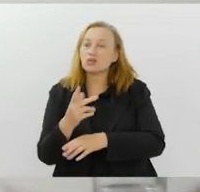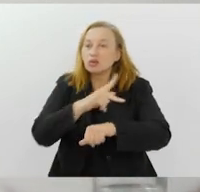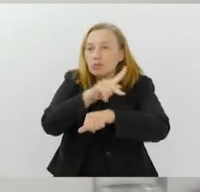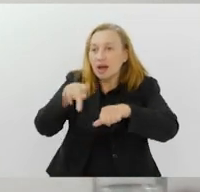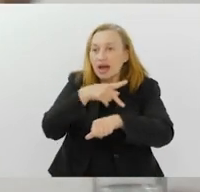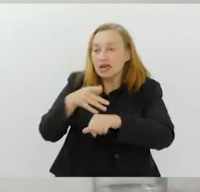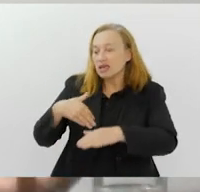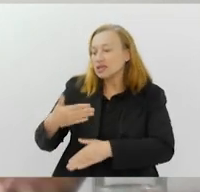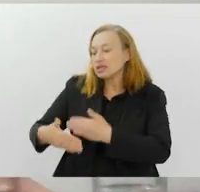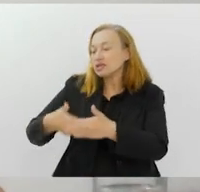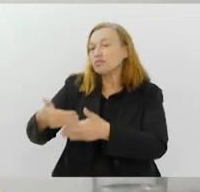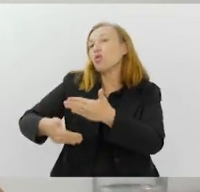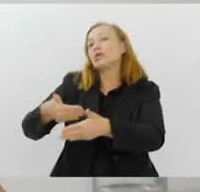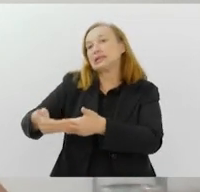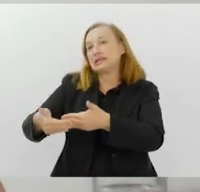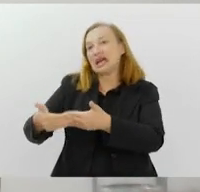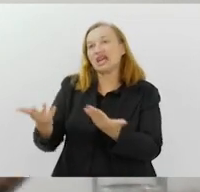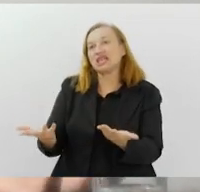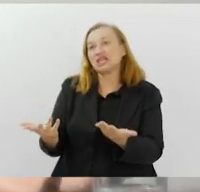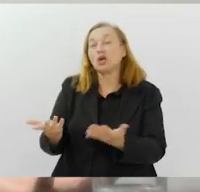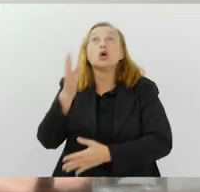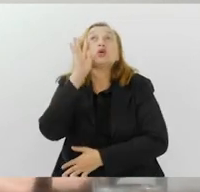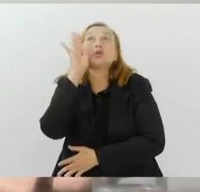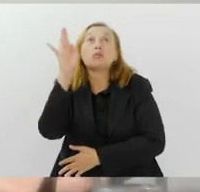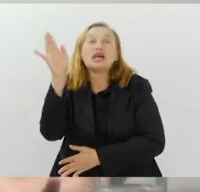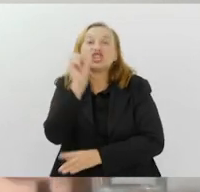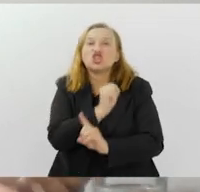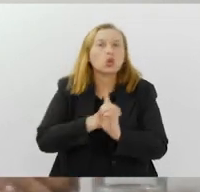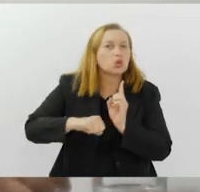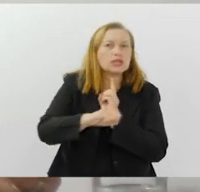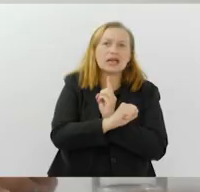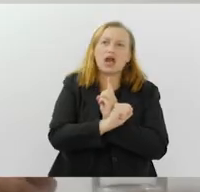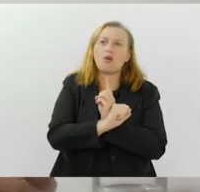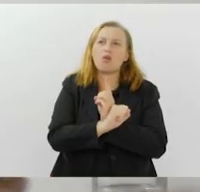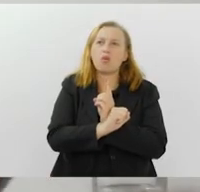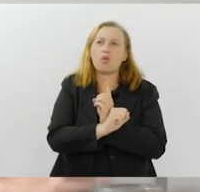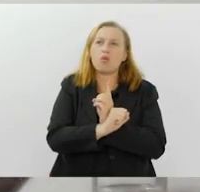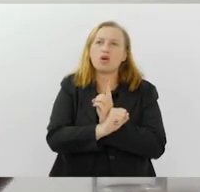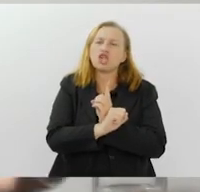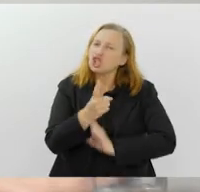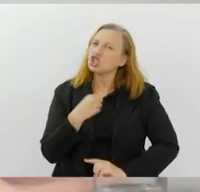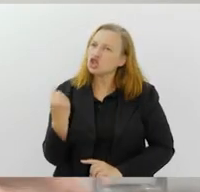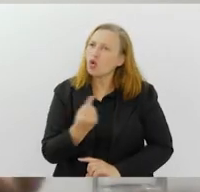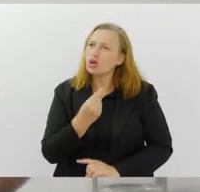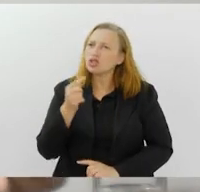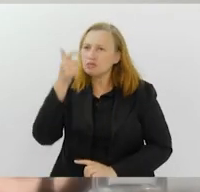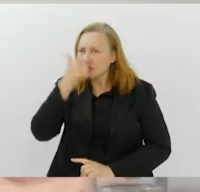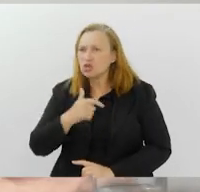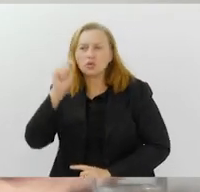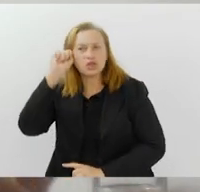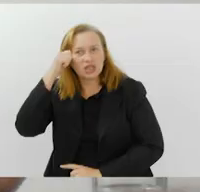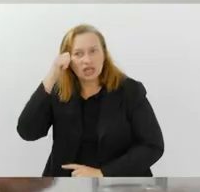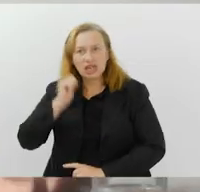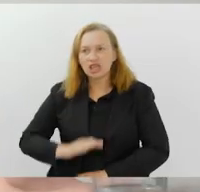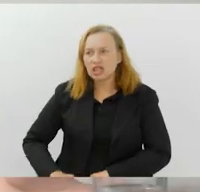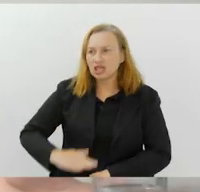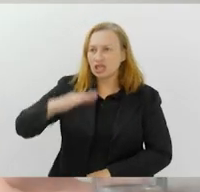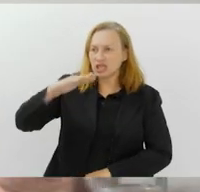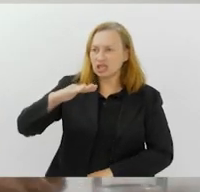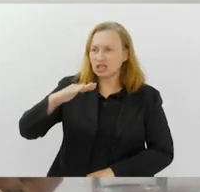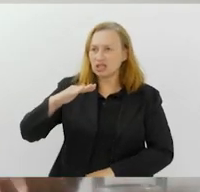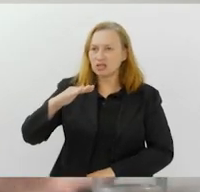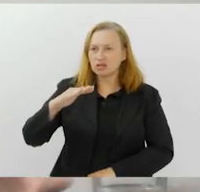processo subjetivo né do do Imaginário social em que nós pessoas negras crescemos sendo